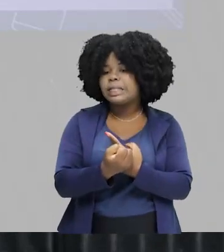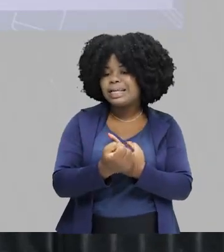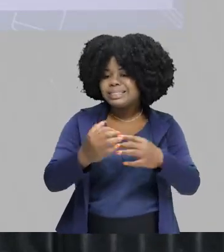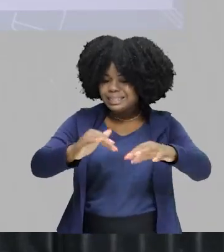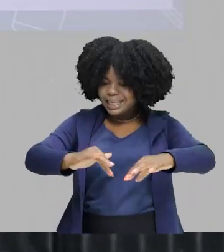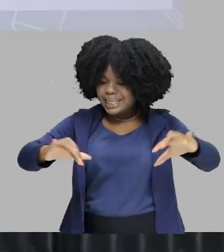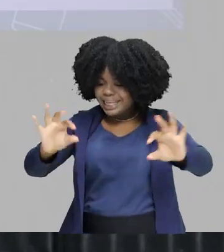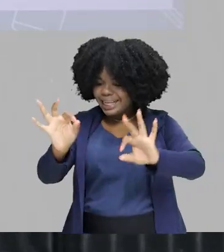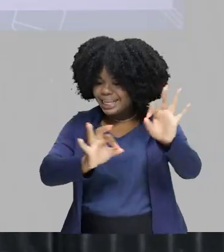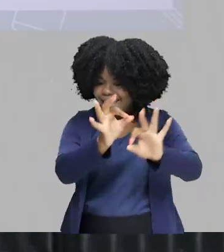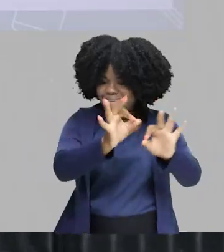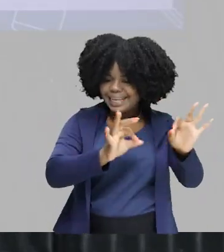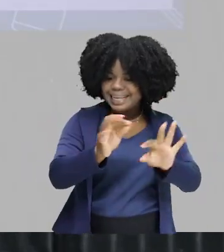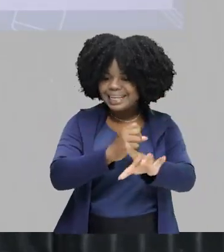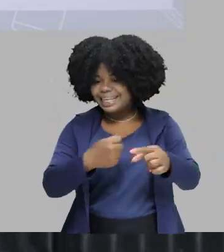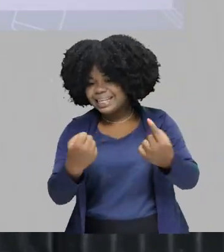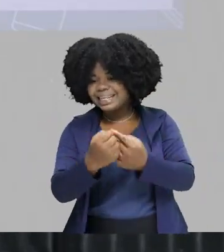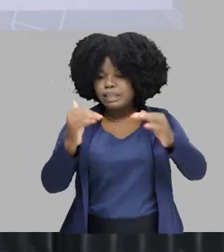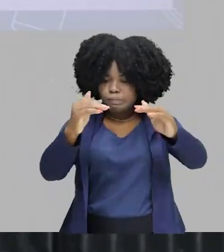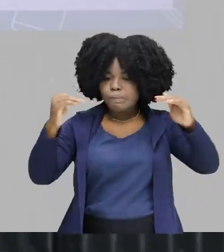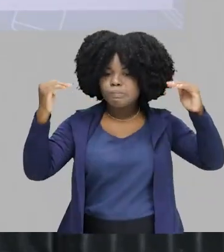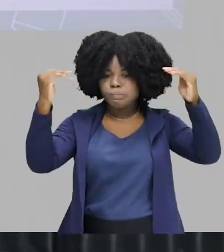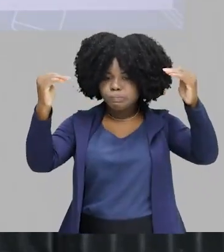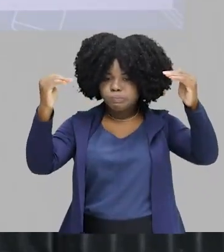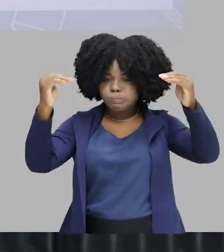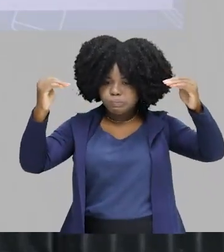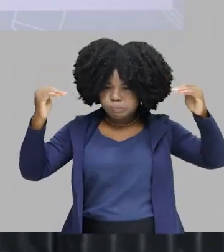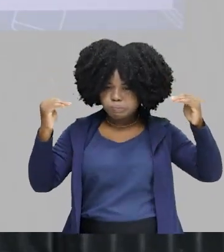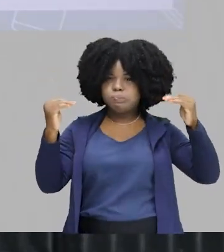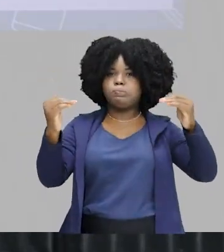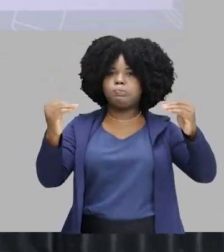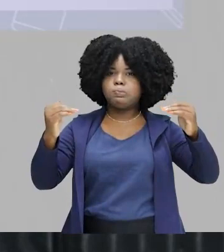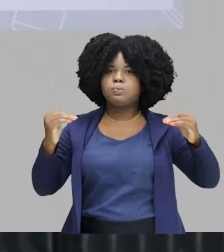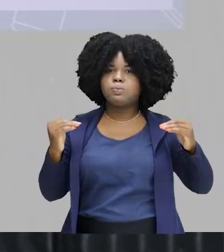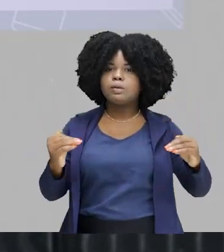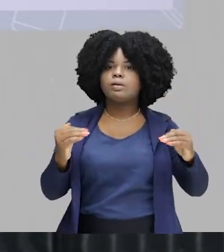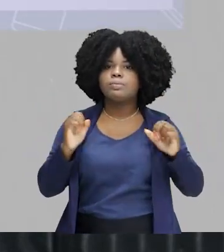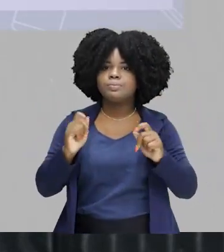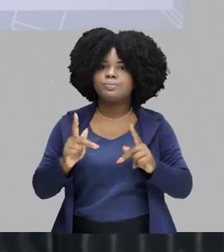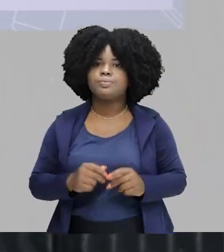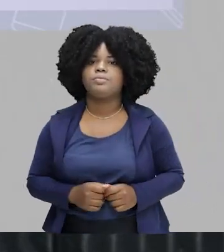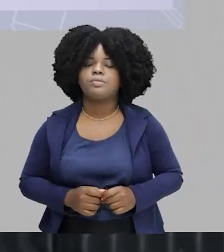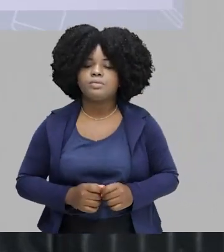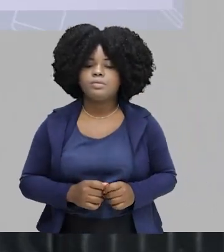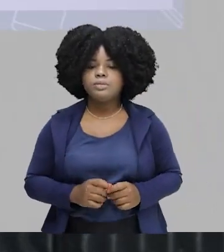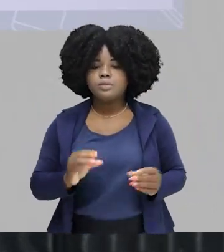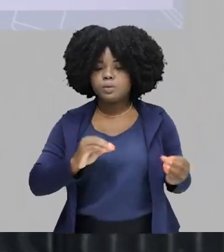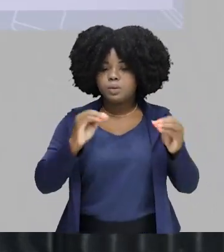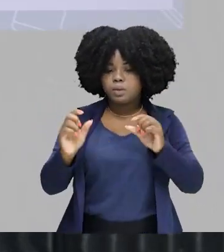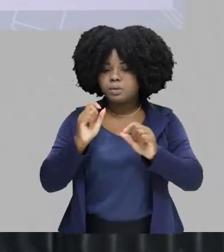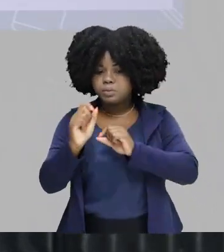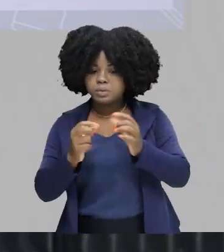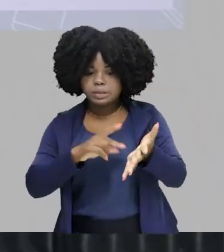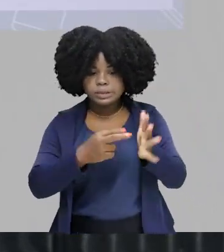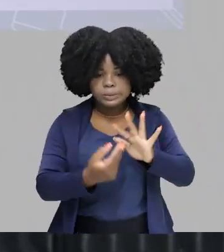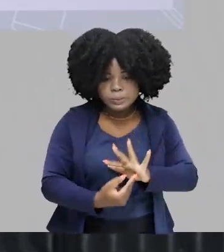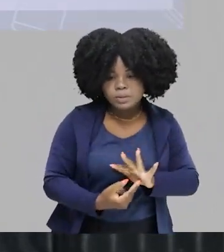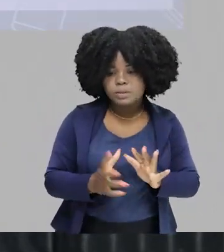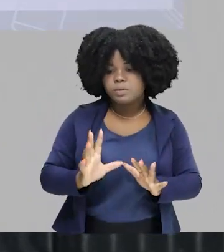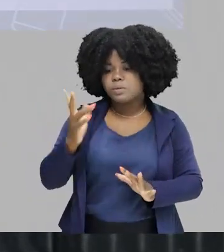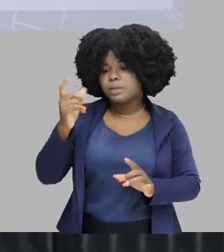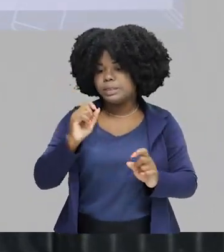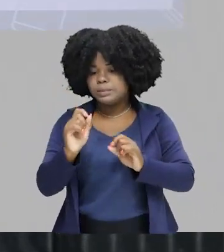camadas sociais. Então, nessa obra, os dois, né, escreveram que a estratificação social ocorre